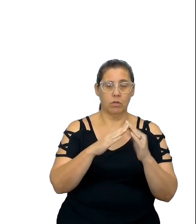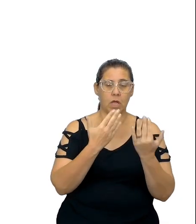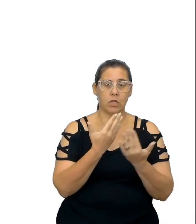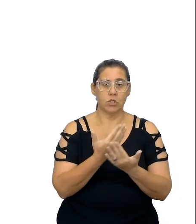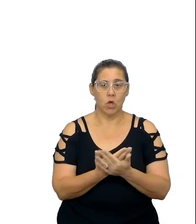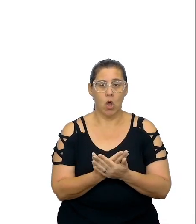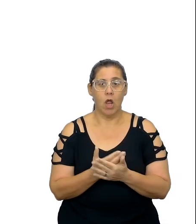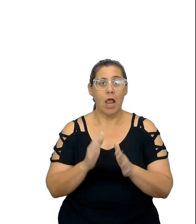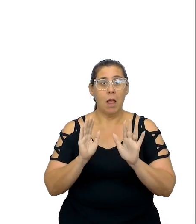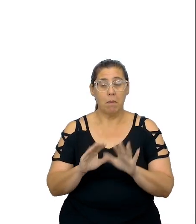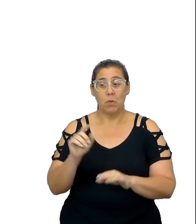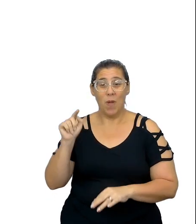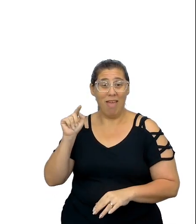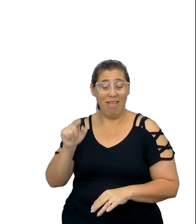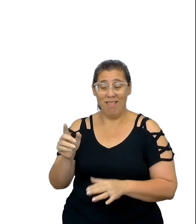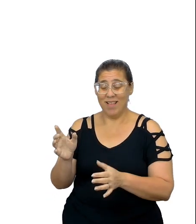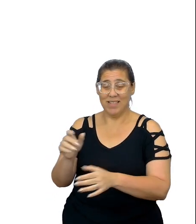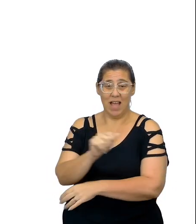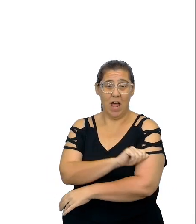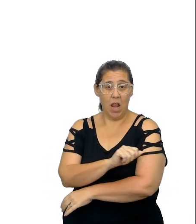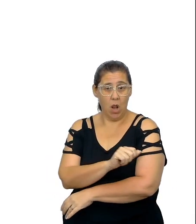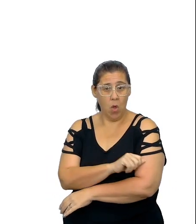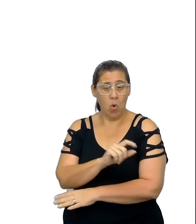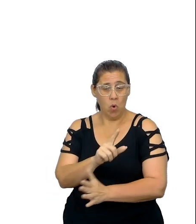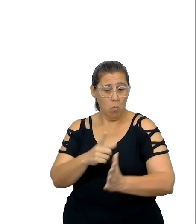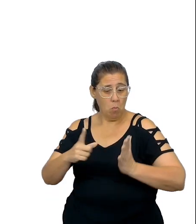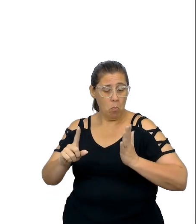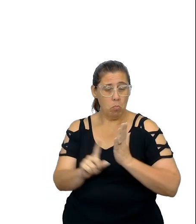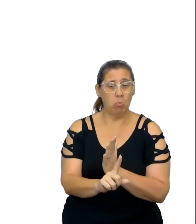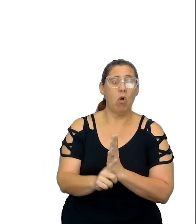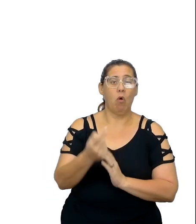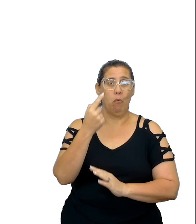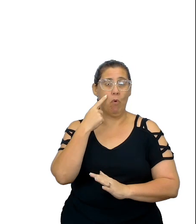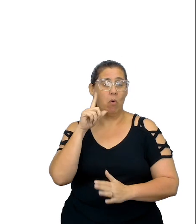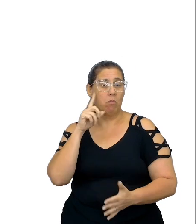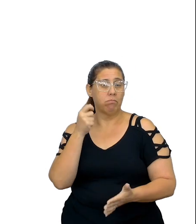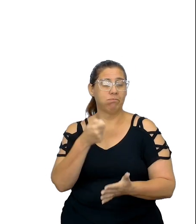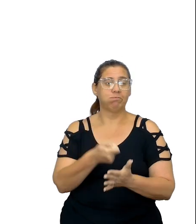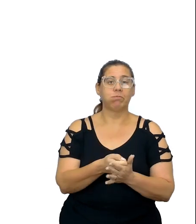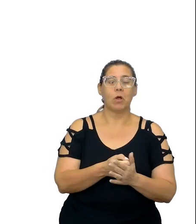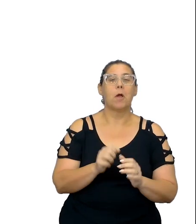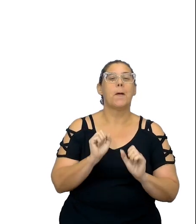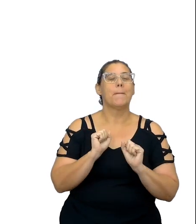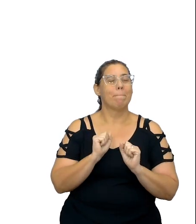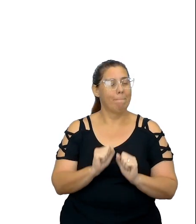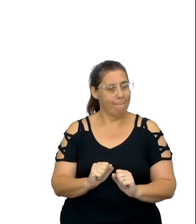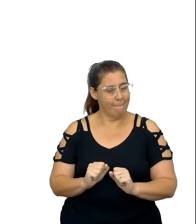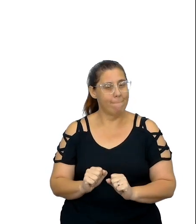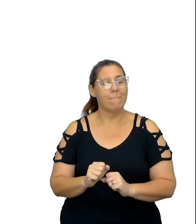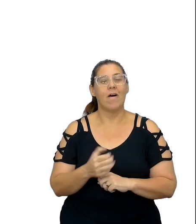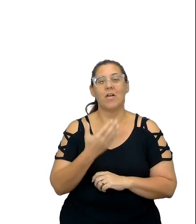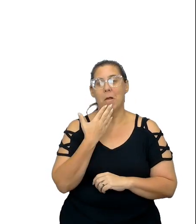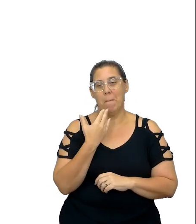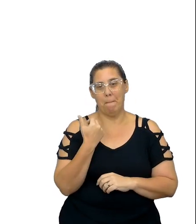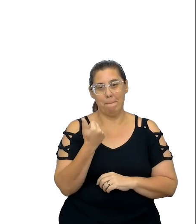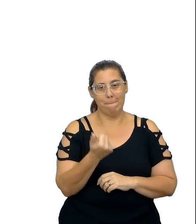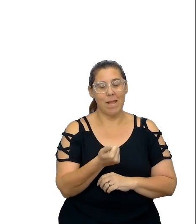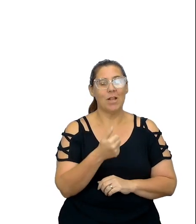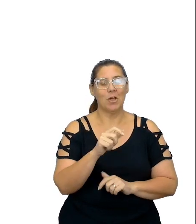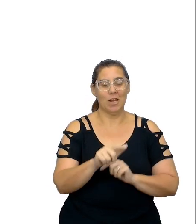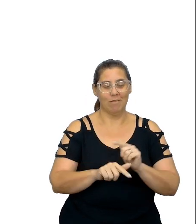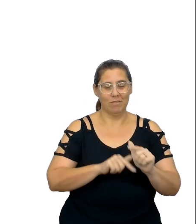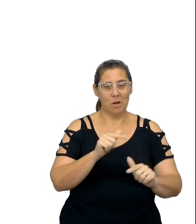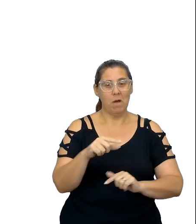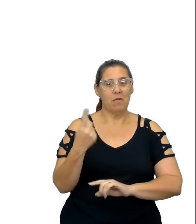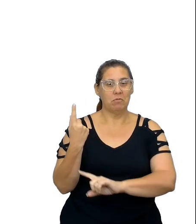quando eles são os protagonistas, quando eles propõem as soluções, muitas vezes pode ser um grande trabalho a